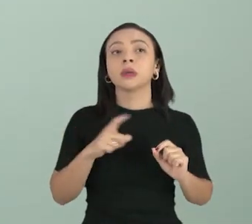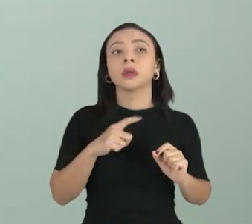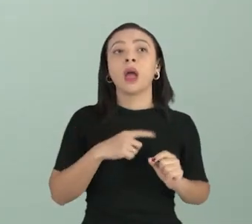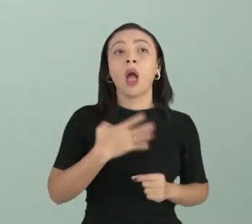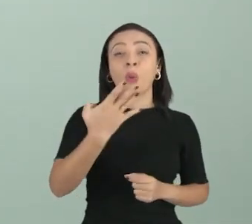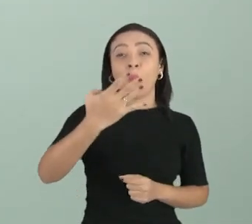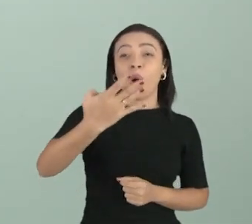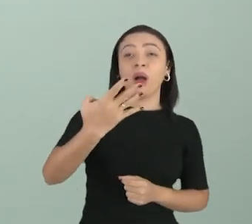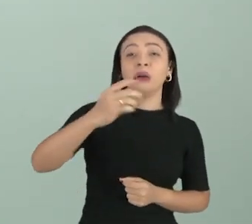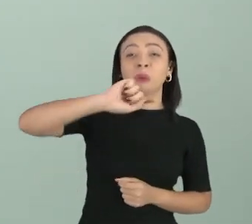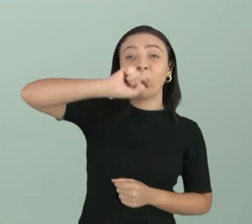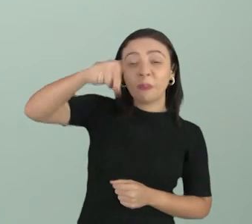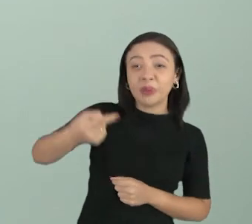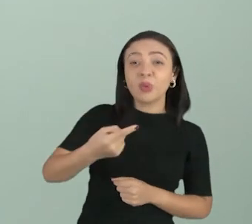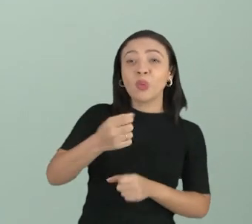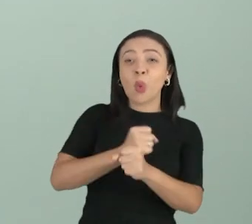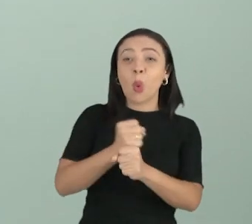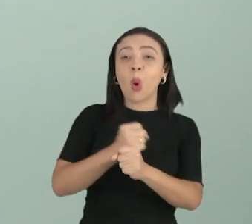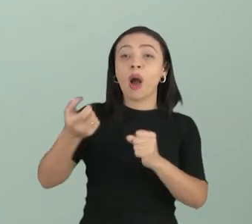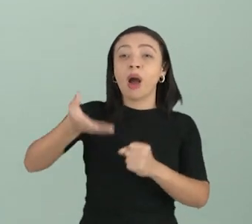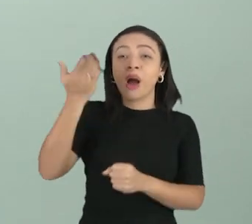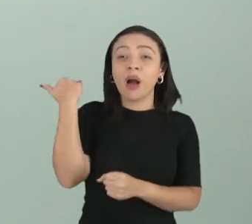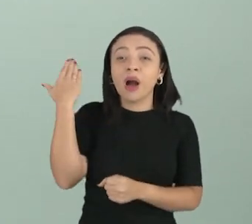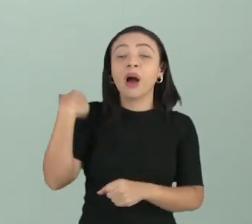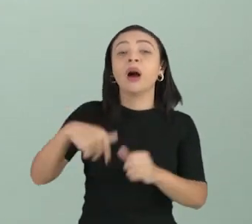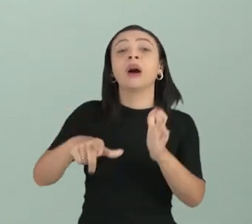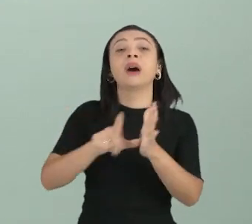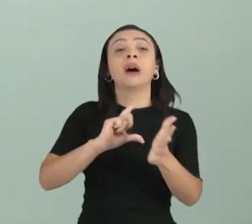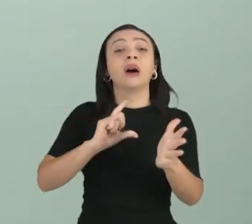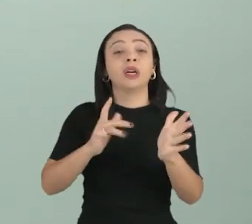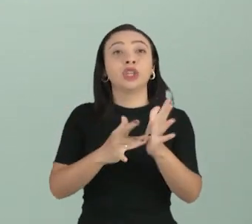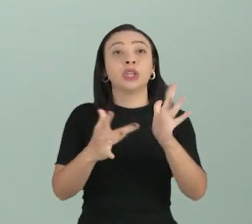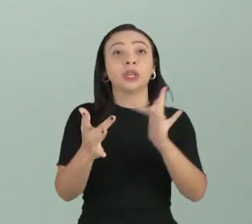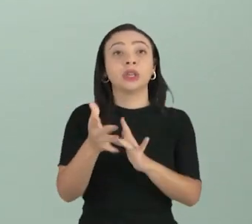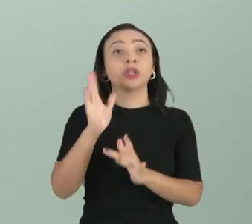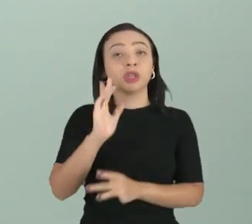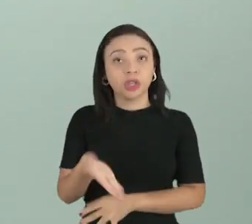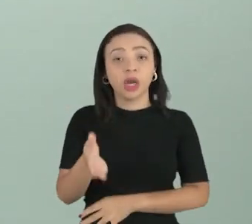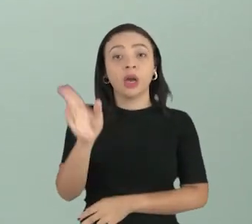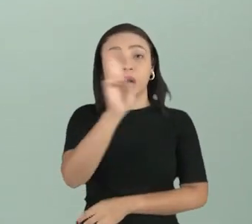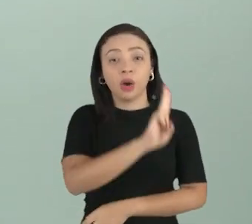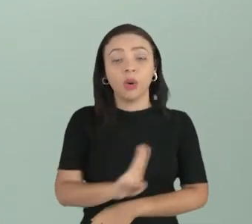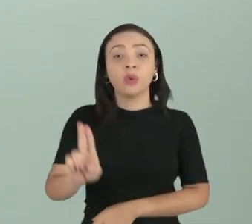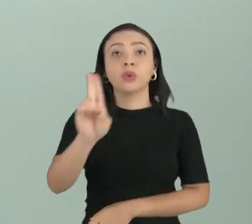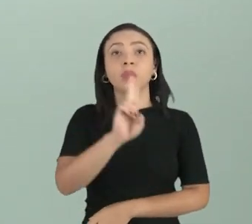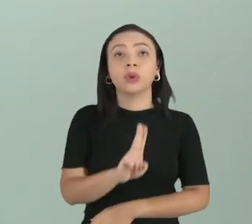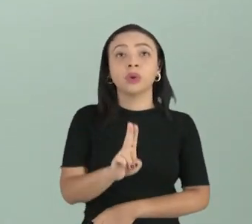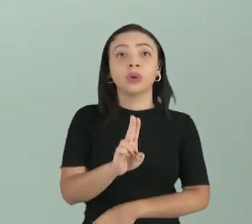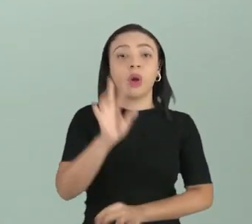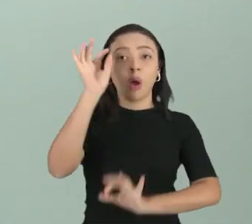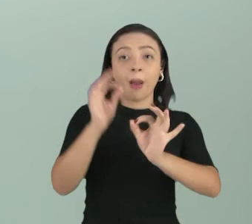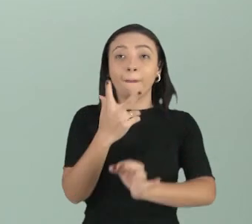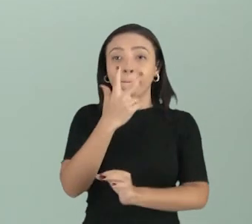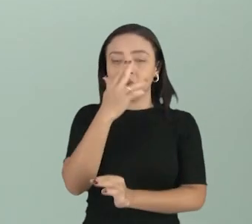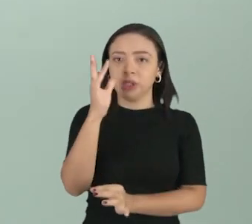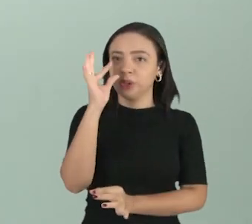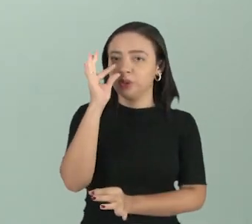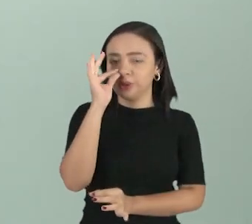4.000 anos antes de Cristo, os esquimós já utilizavam ornamentos semelhantes aos